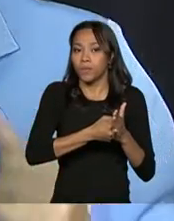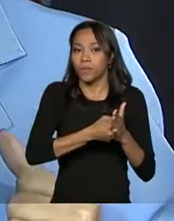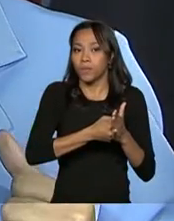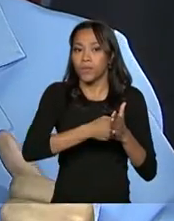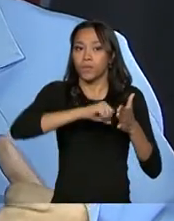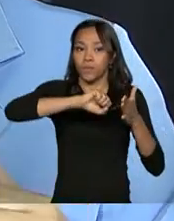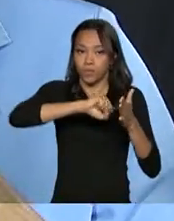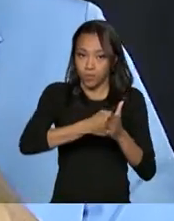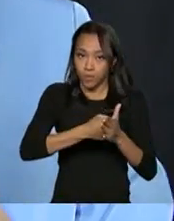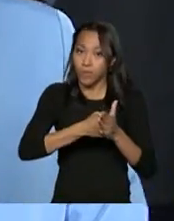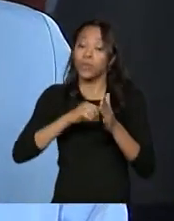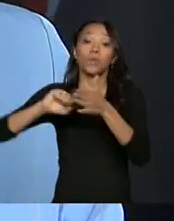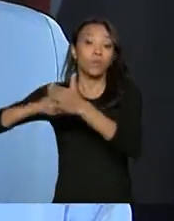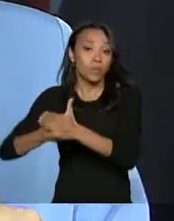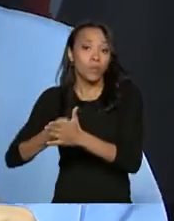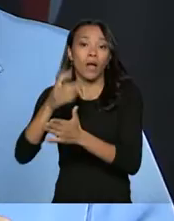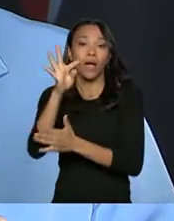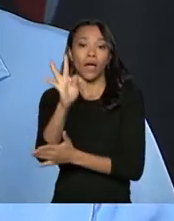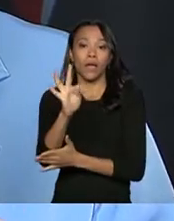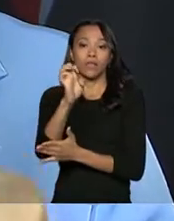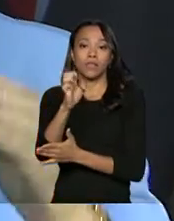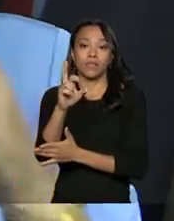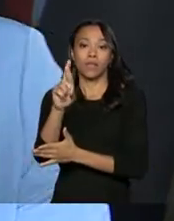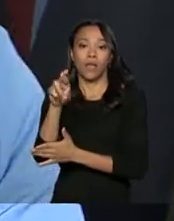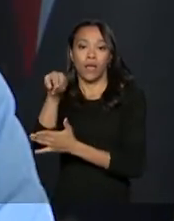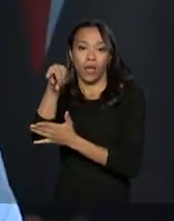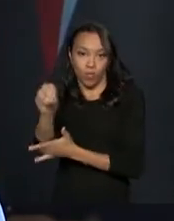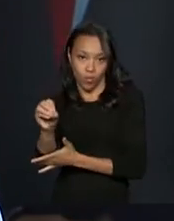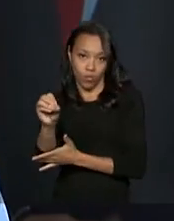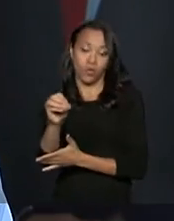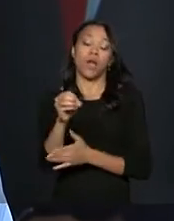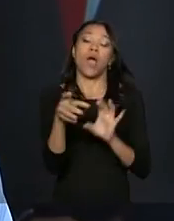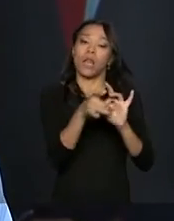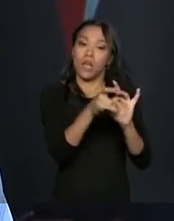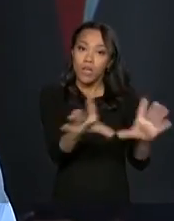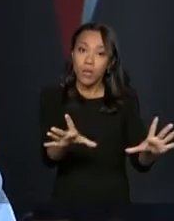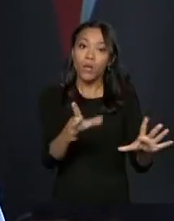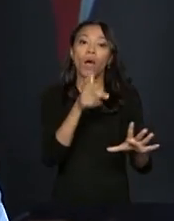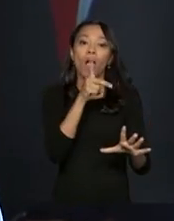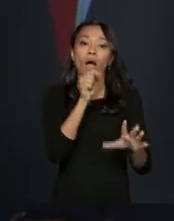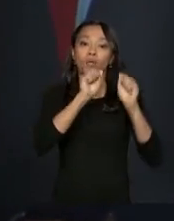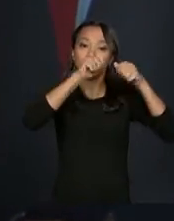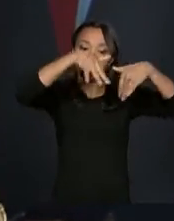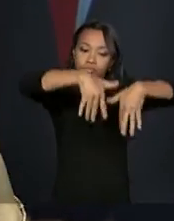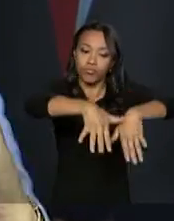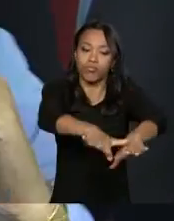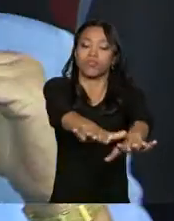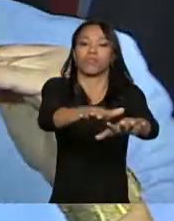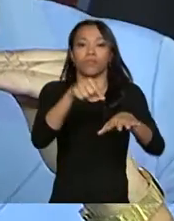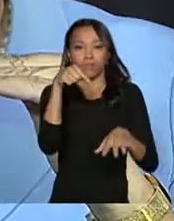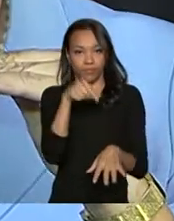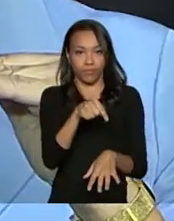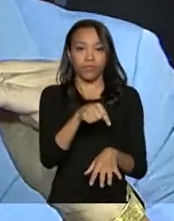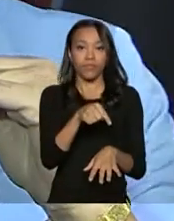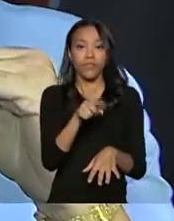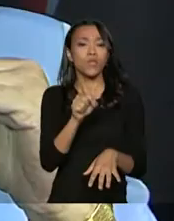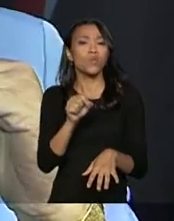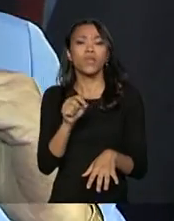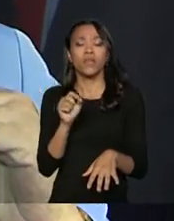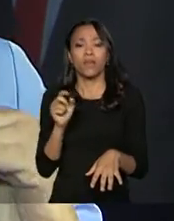as termoelétricas. Mantivemos só as hidrelétricas. O que que isso vai produzir? Vai produzir